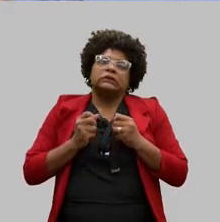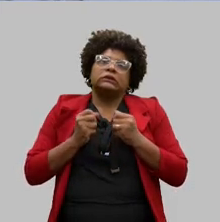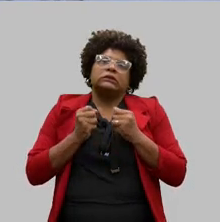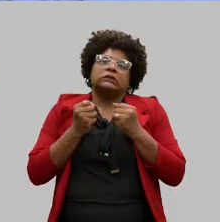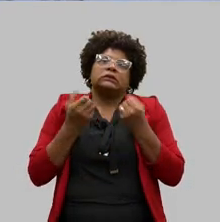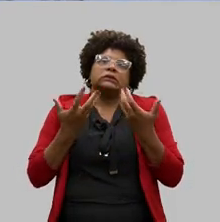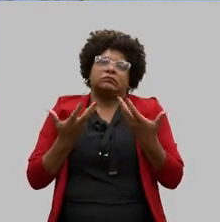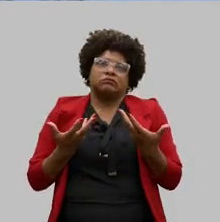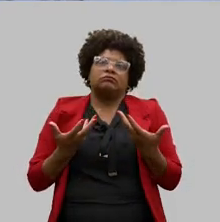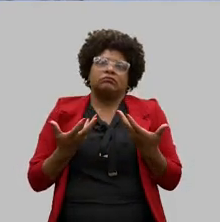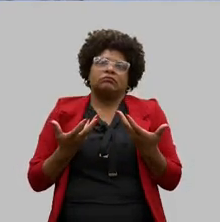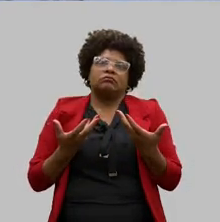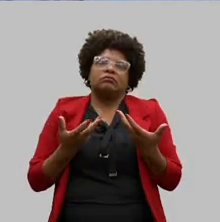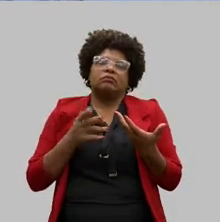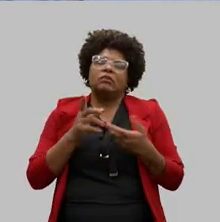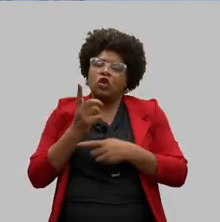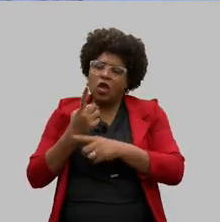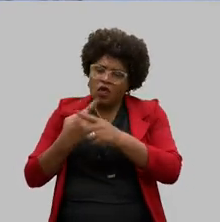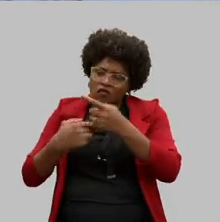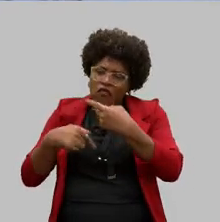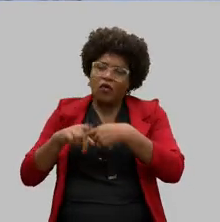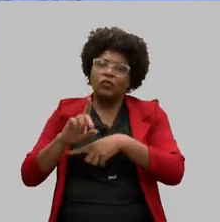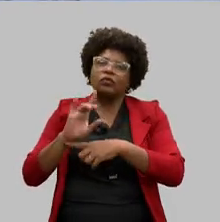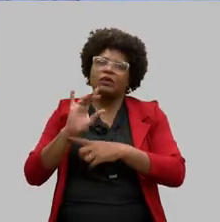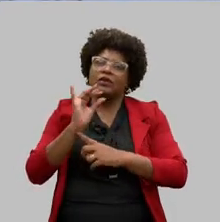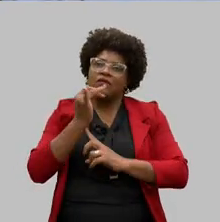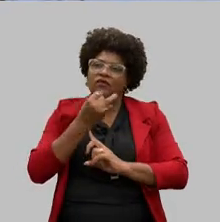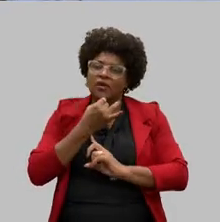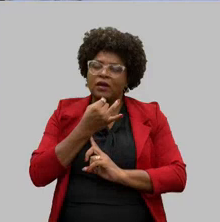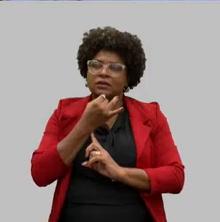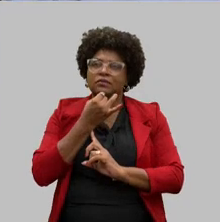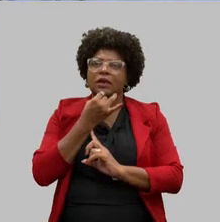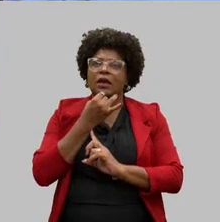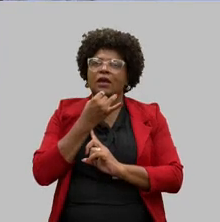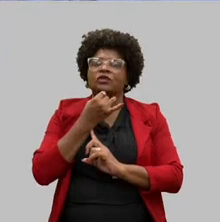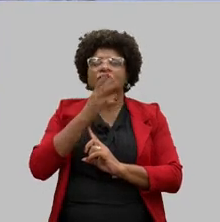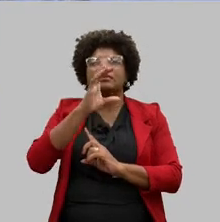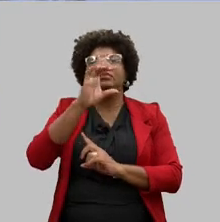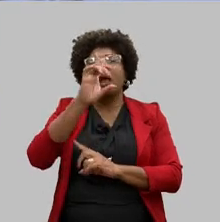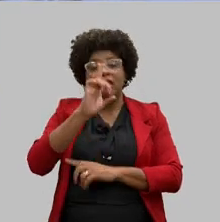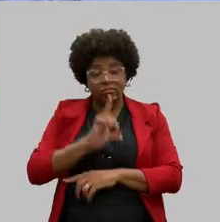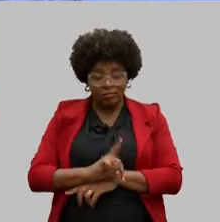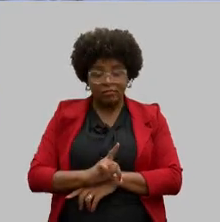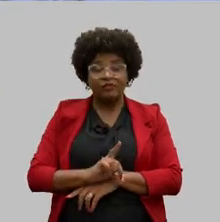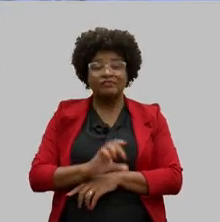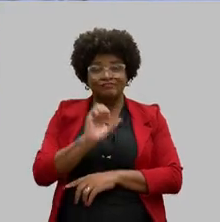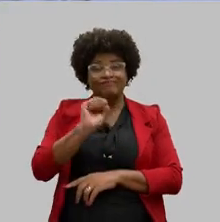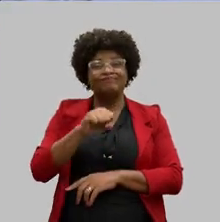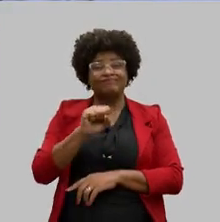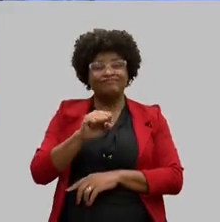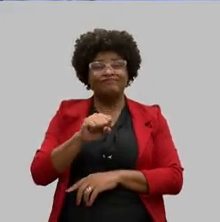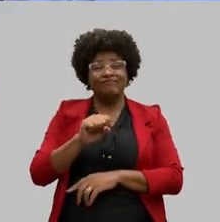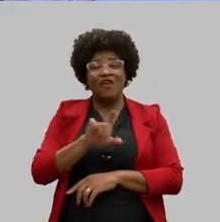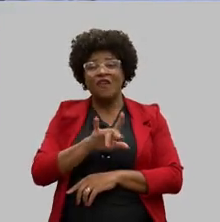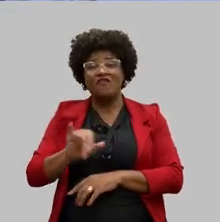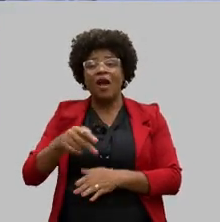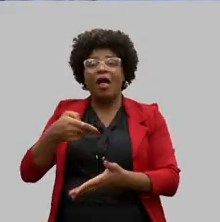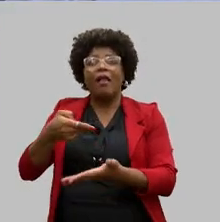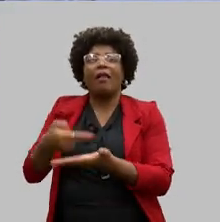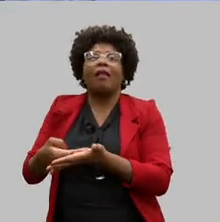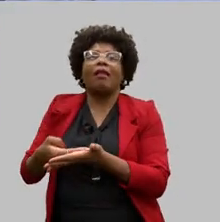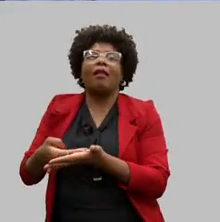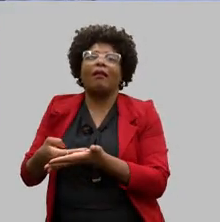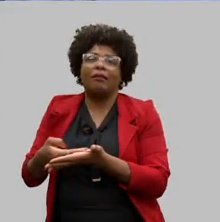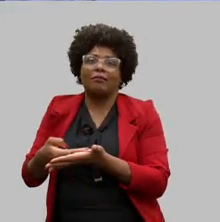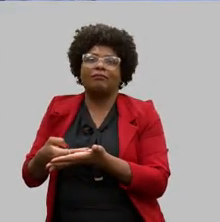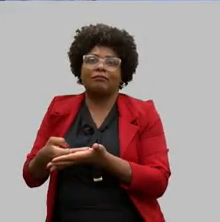de evoluir né para um para um para uma condição de deficiência para uma condição de acamado então não apenas